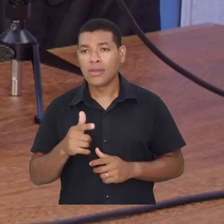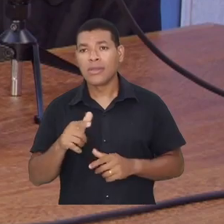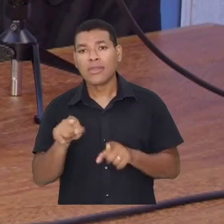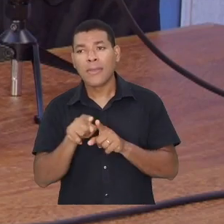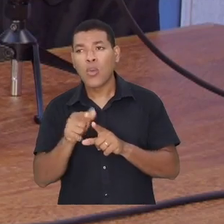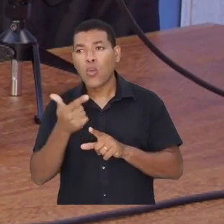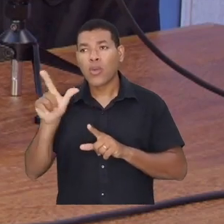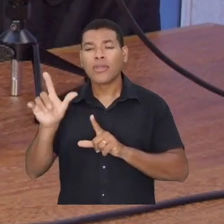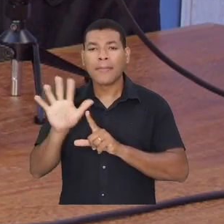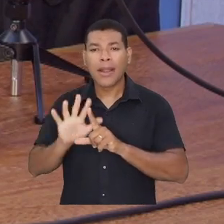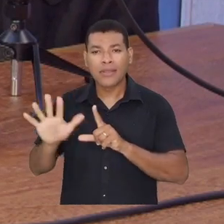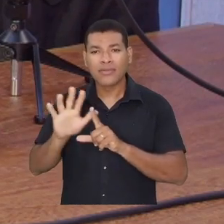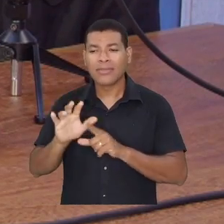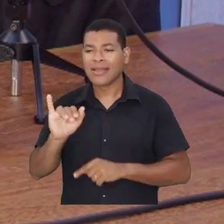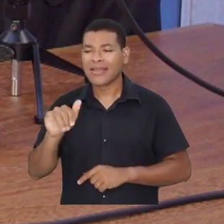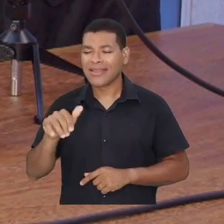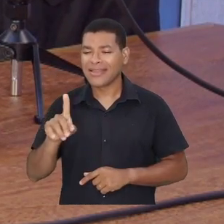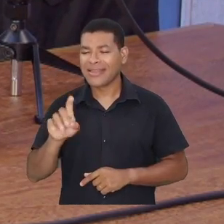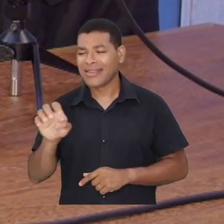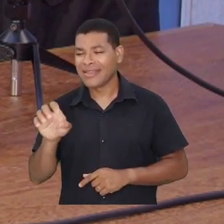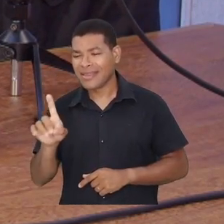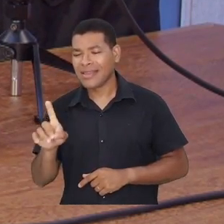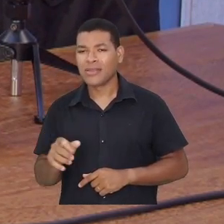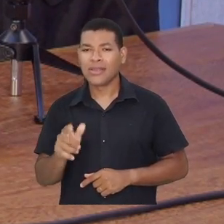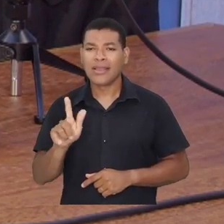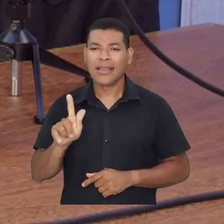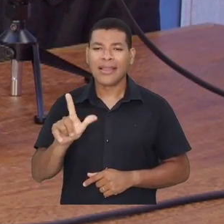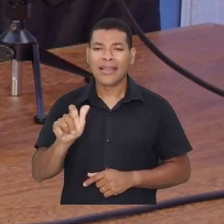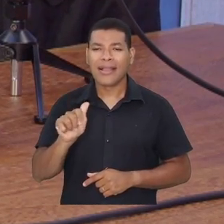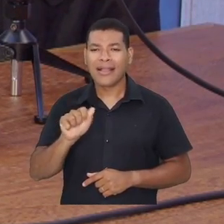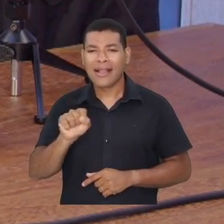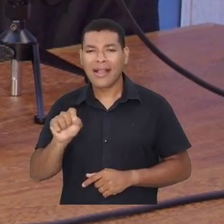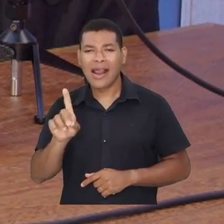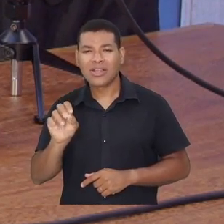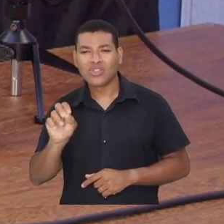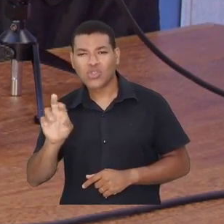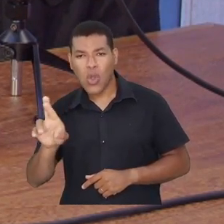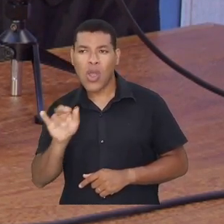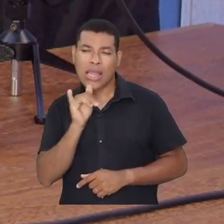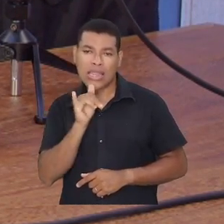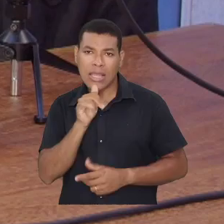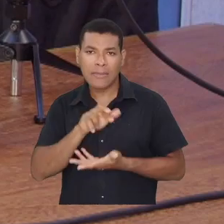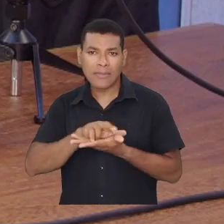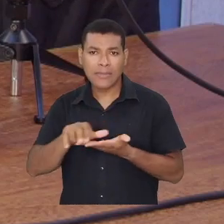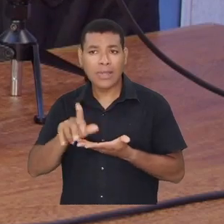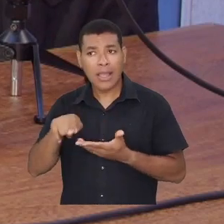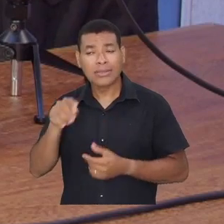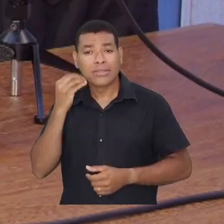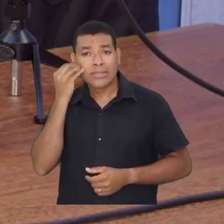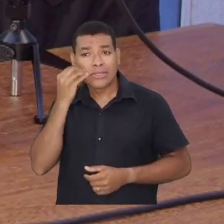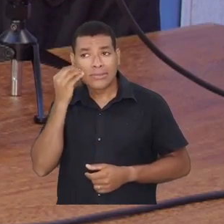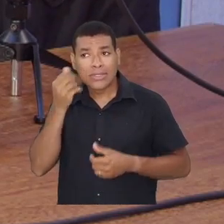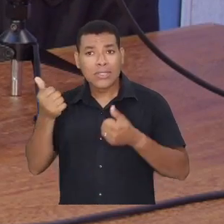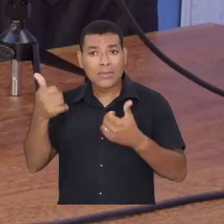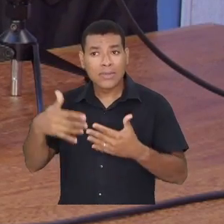outras plataformas como Indeed, Glassdoor, que as pessoas podem ali registrar a experiência que elas tiveram